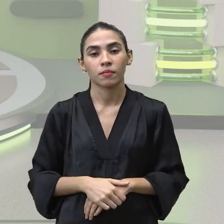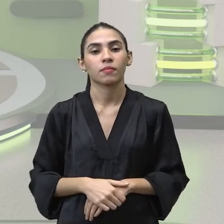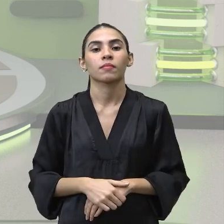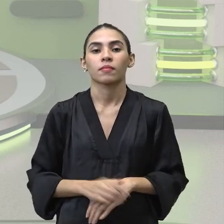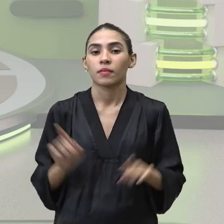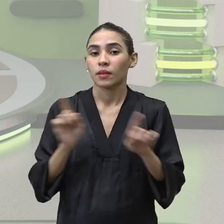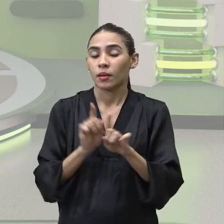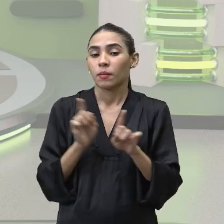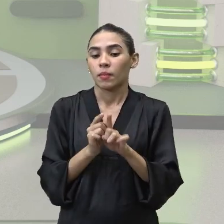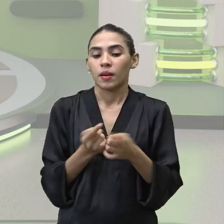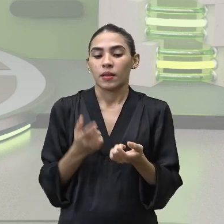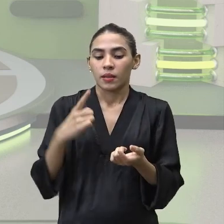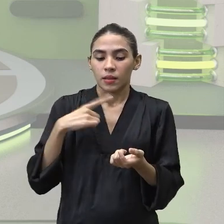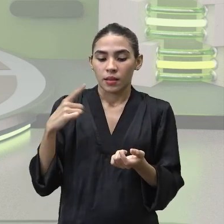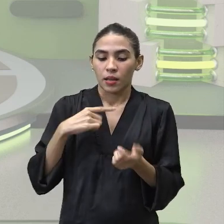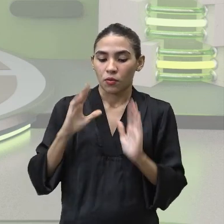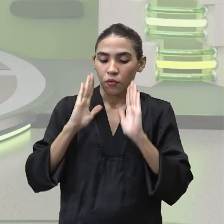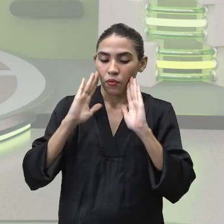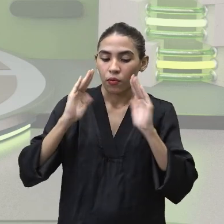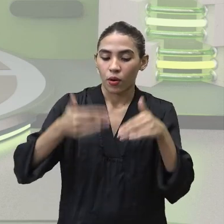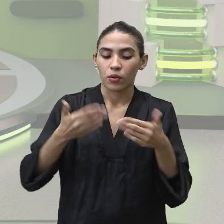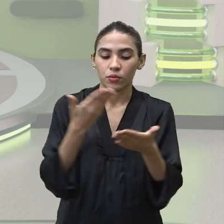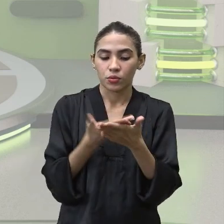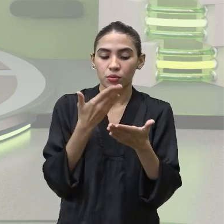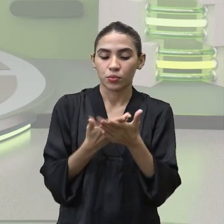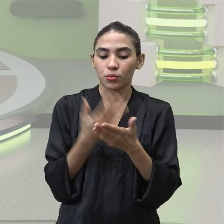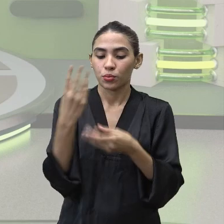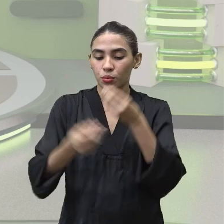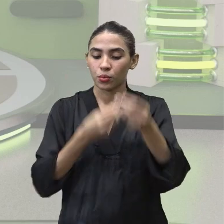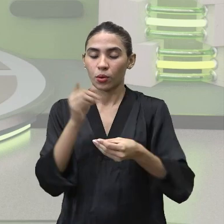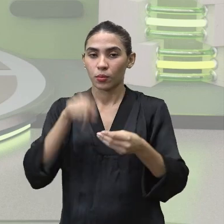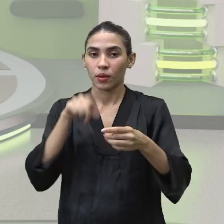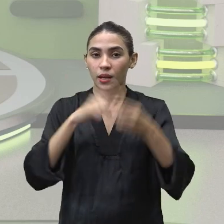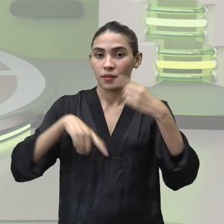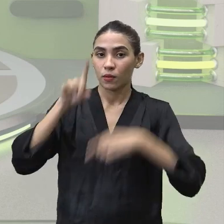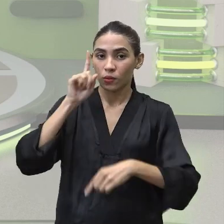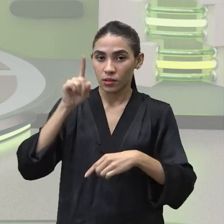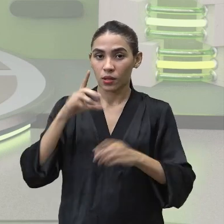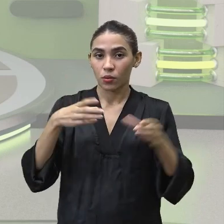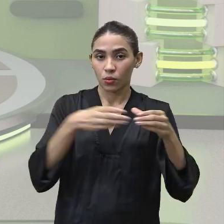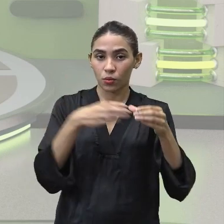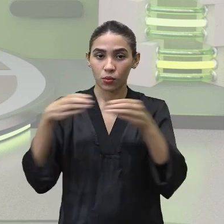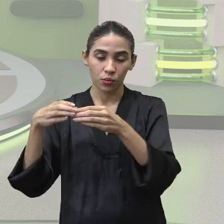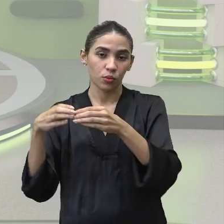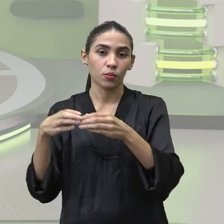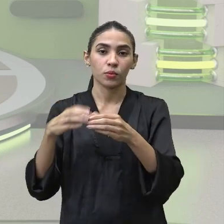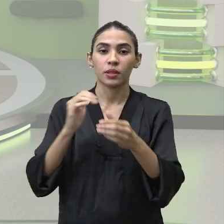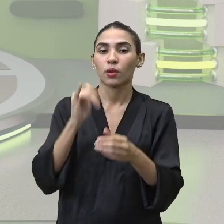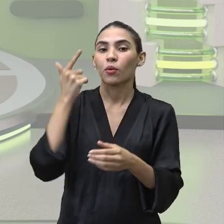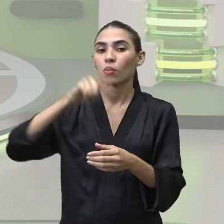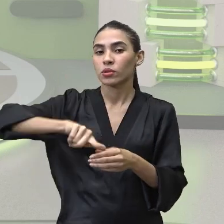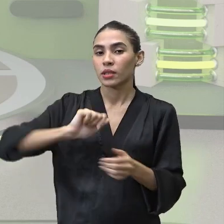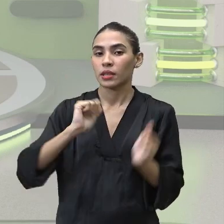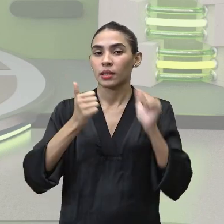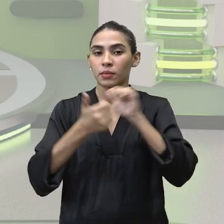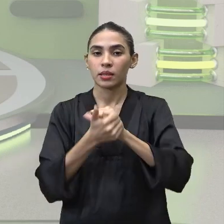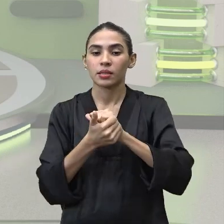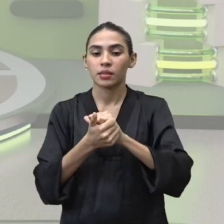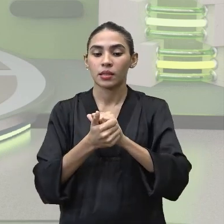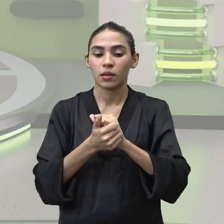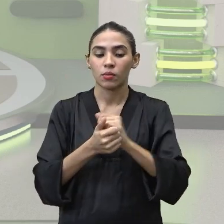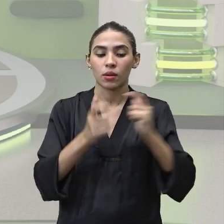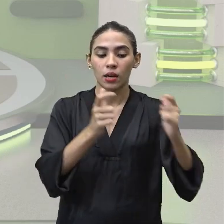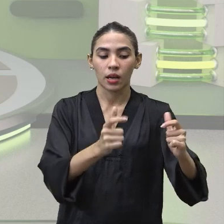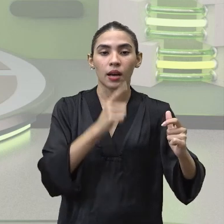faz estudo sobre a evolução desses indivíduos para adaptação do ambiente aquático para